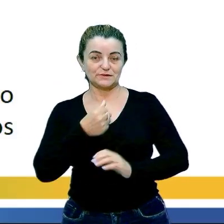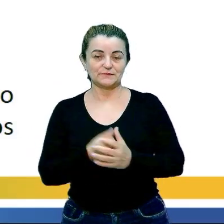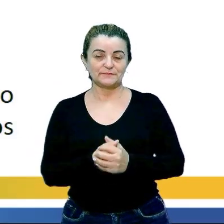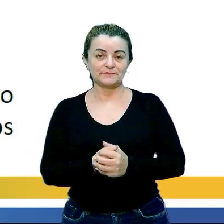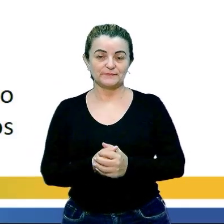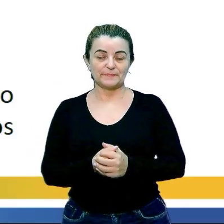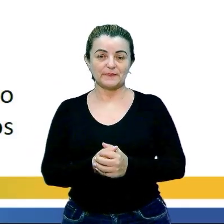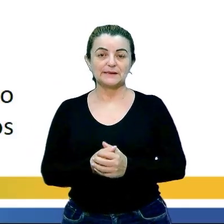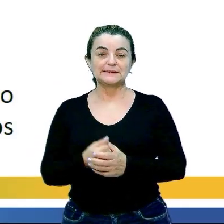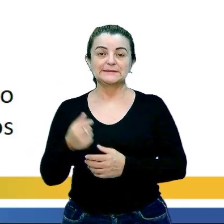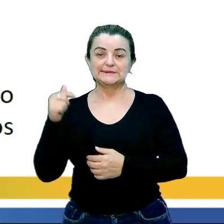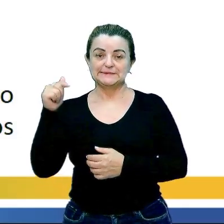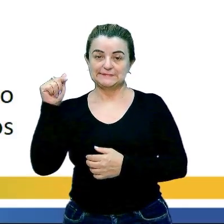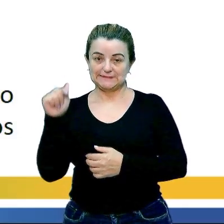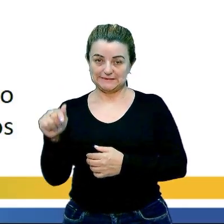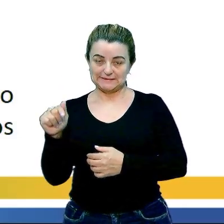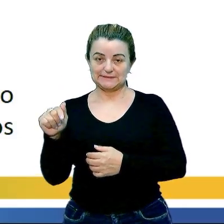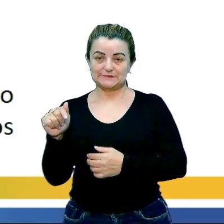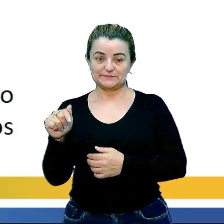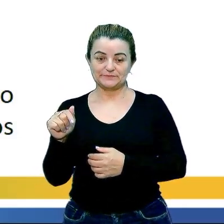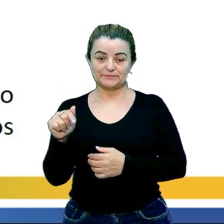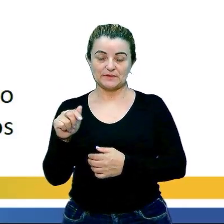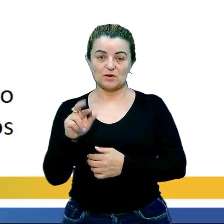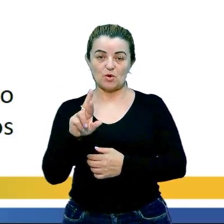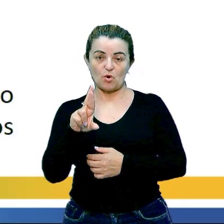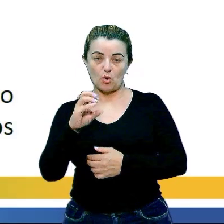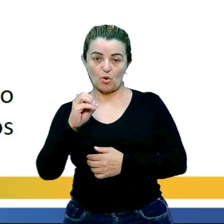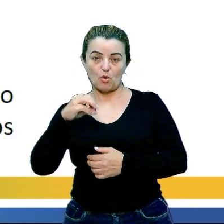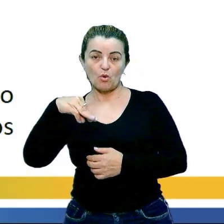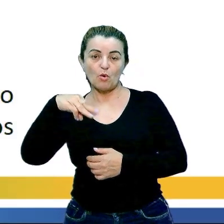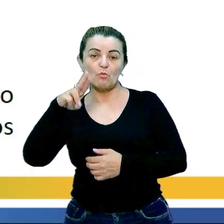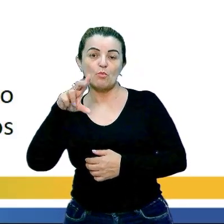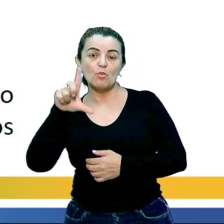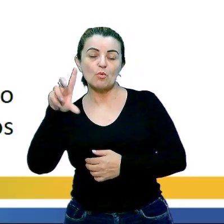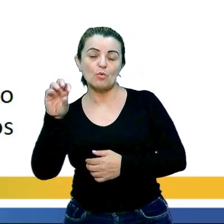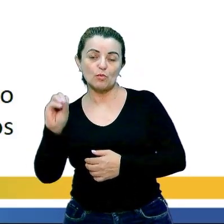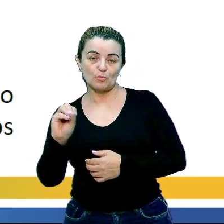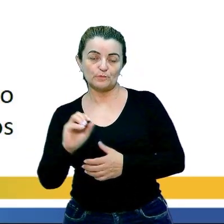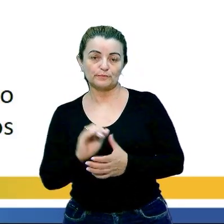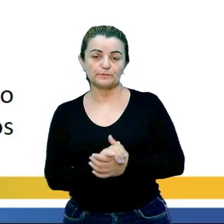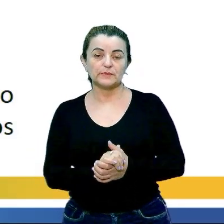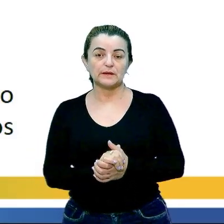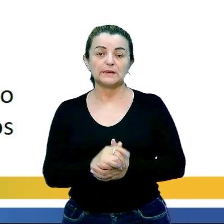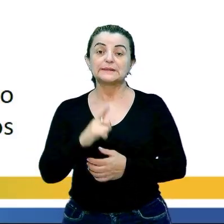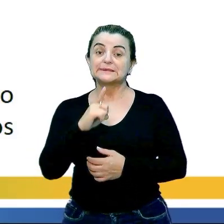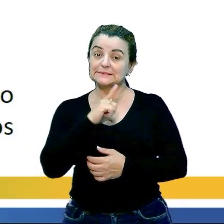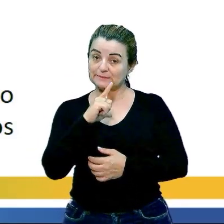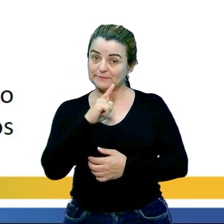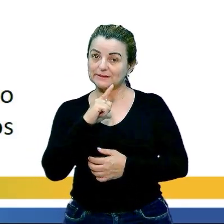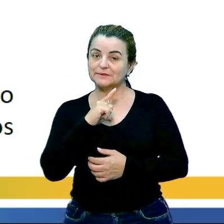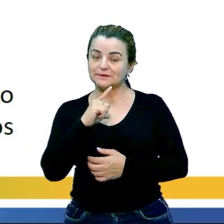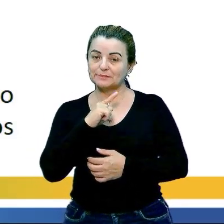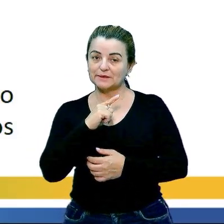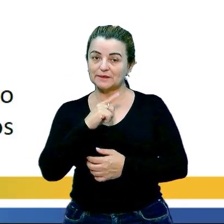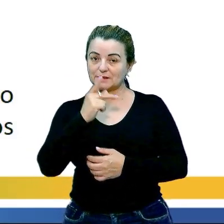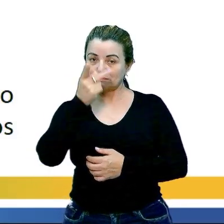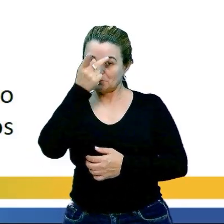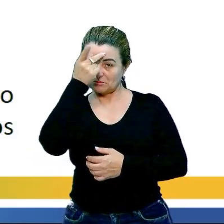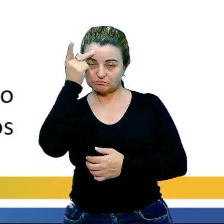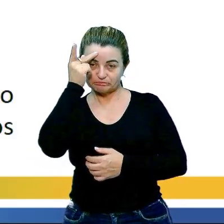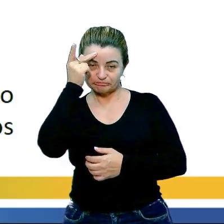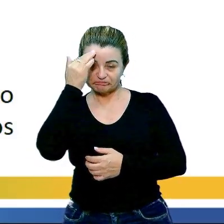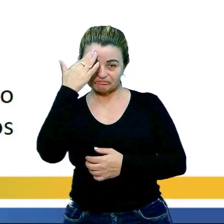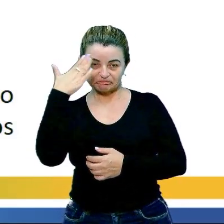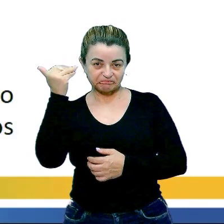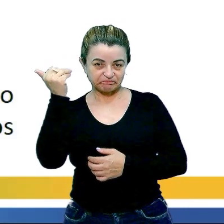O último imperador romano é Rômulo Augusto. Mas também nós temos uma figura muito importante,